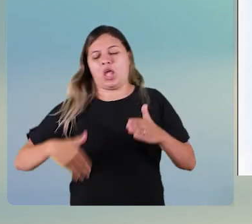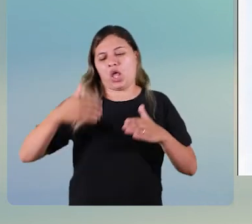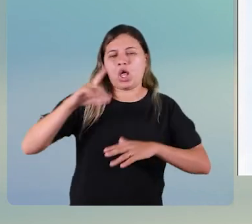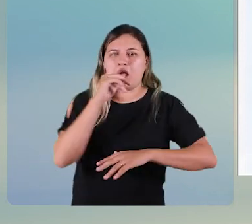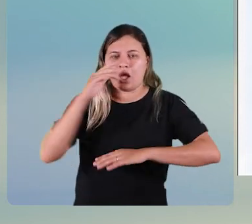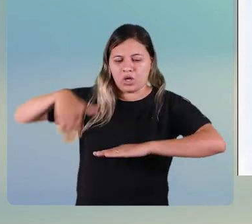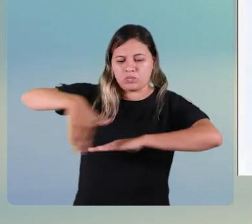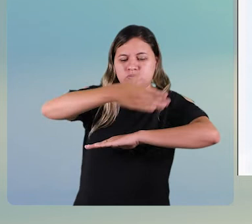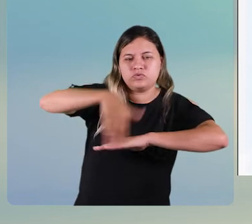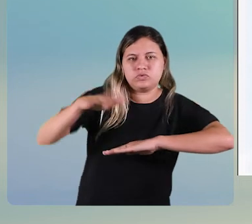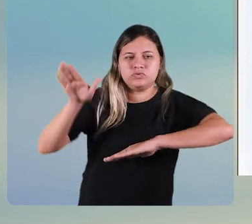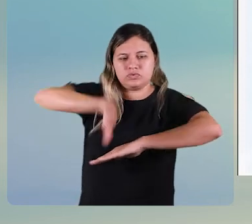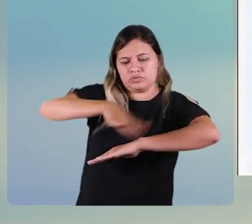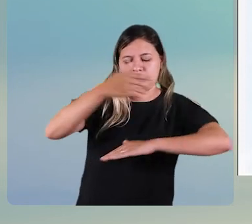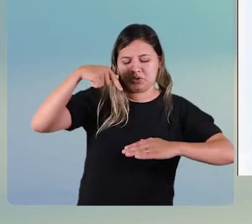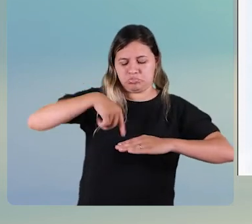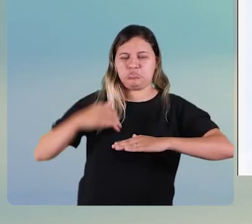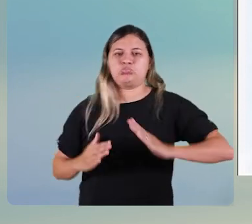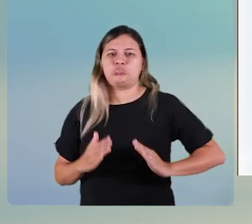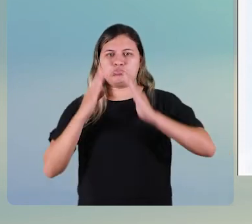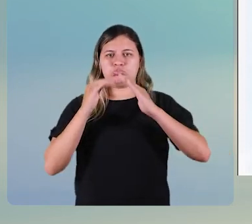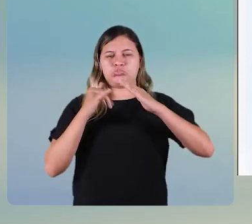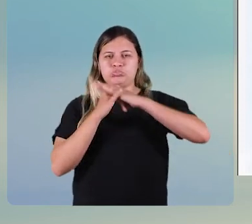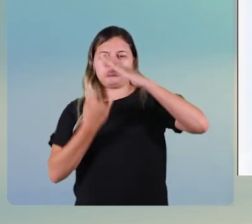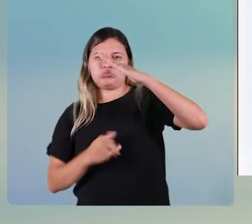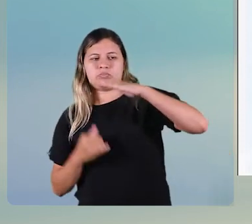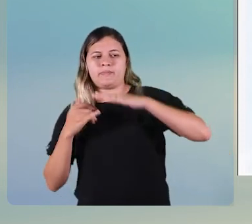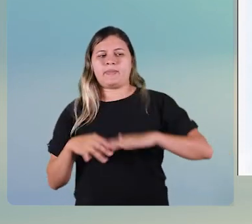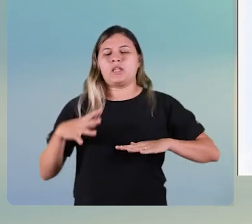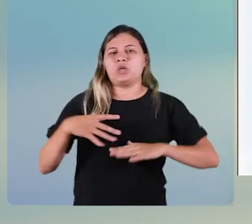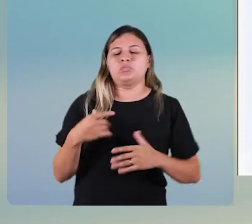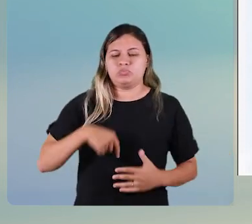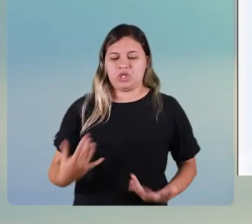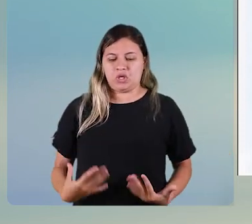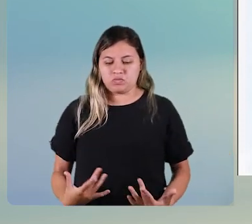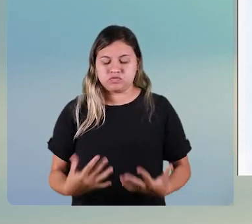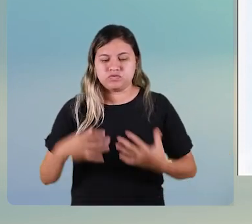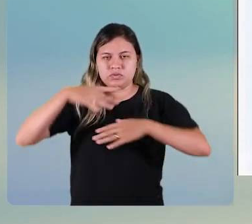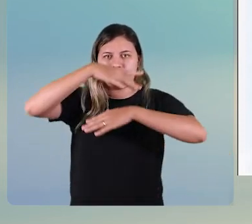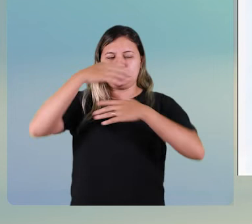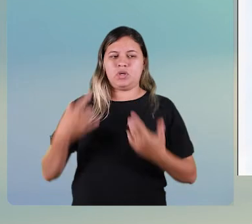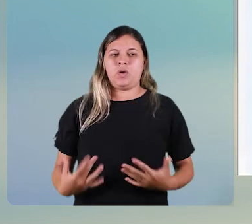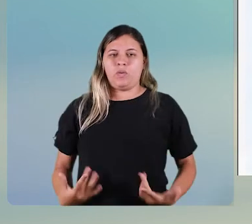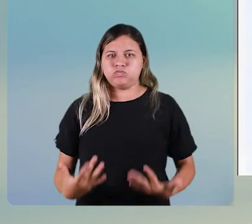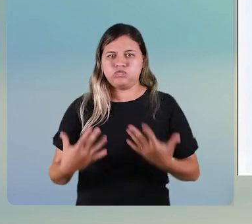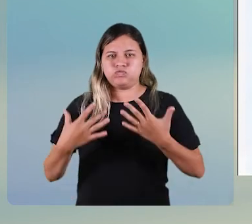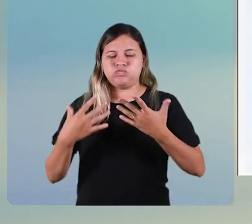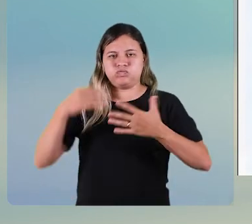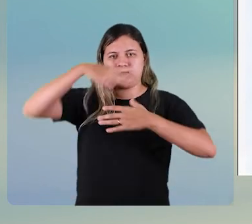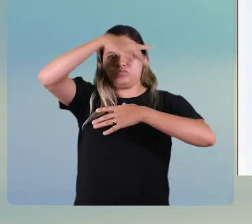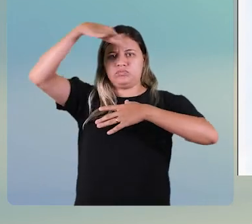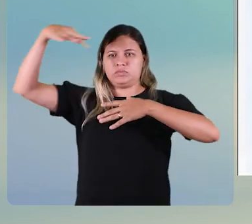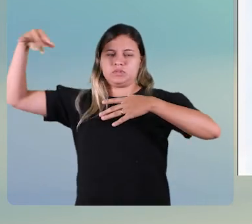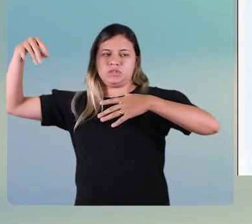ser próxima a um curso d'água. Por quê? Porque é lá que aquele vapor, né, que foi utilizado para